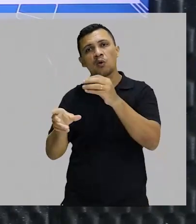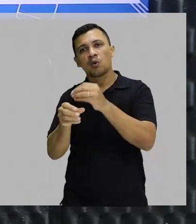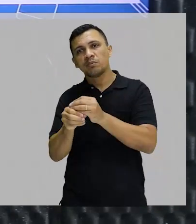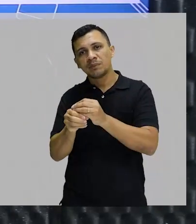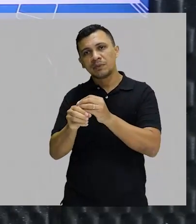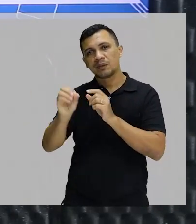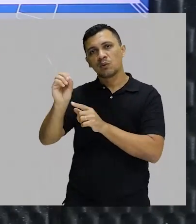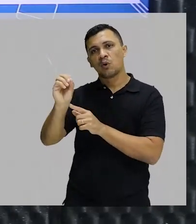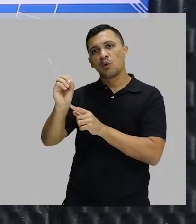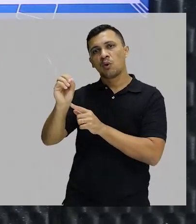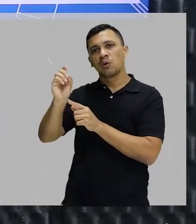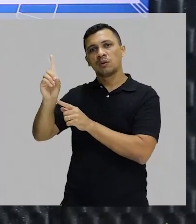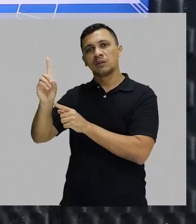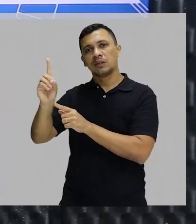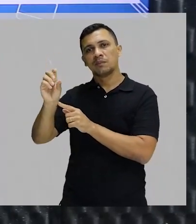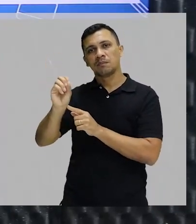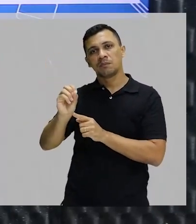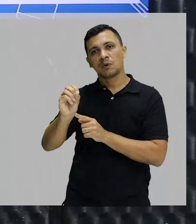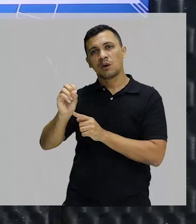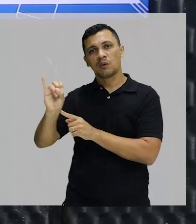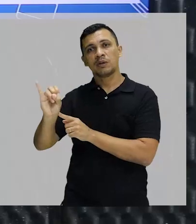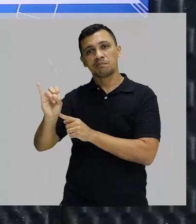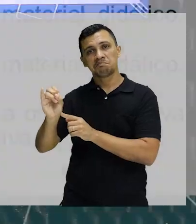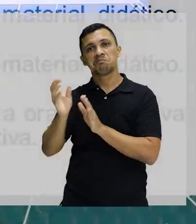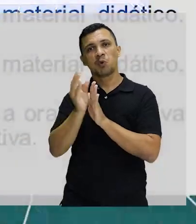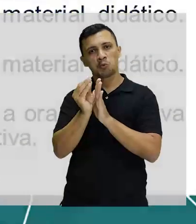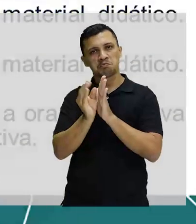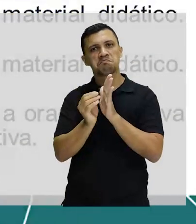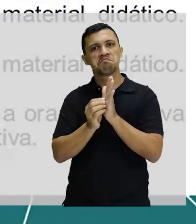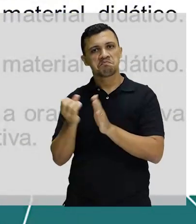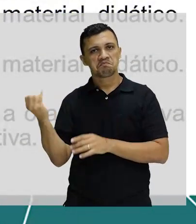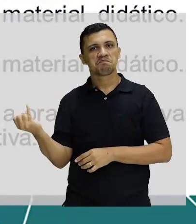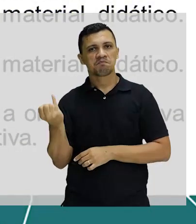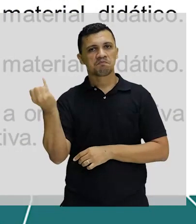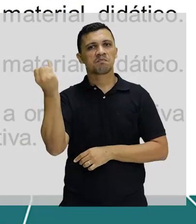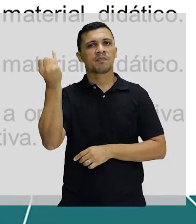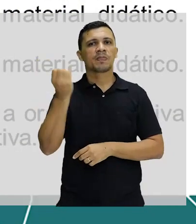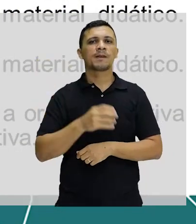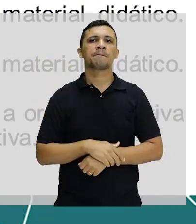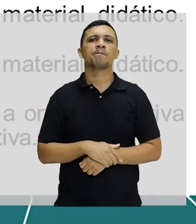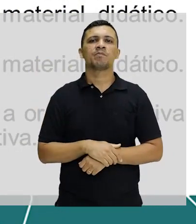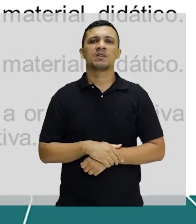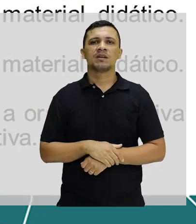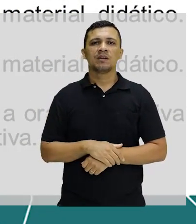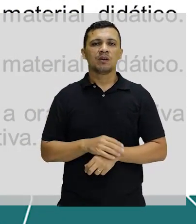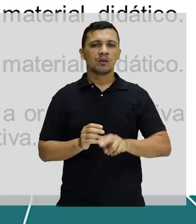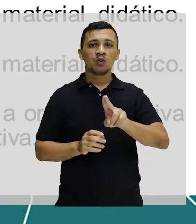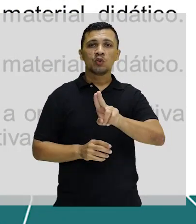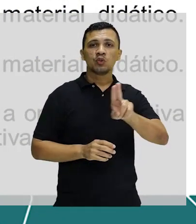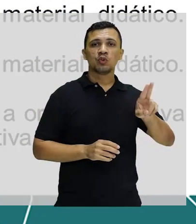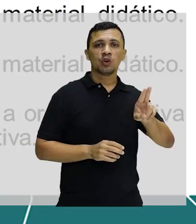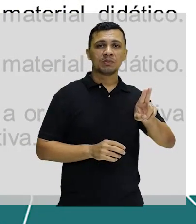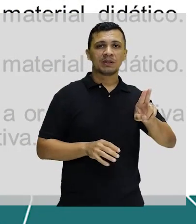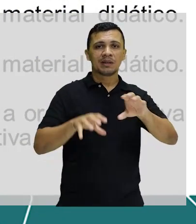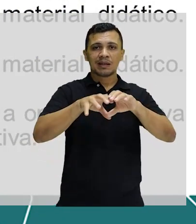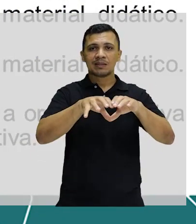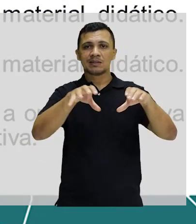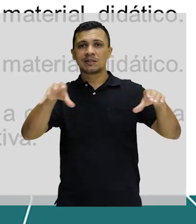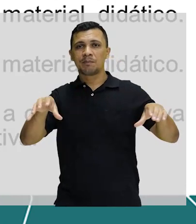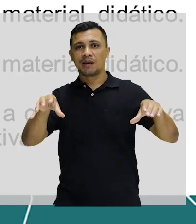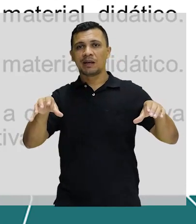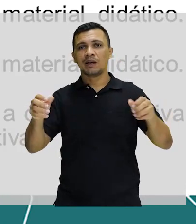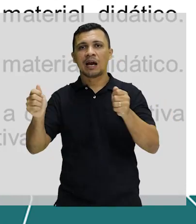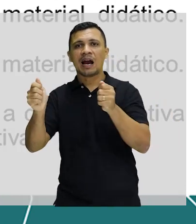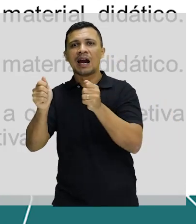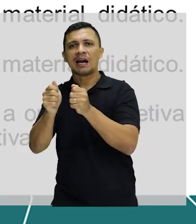que é um conteúdo bastante importante. Não utilizamos vírgula para separar o nome do adjunto adnominal. A